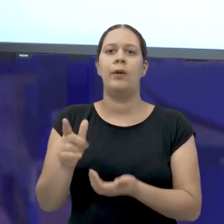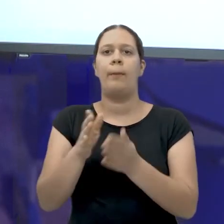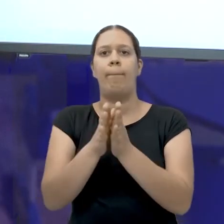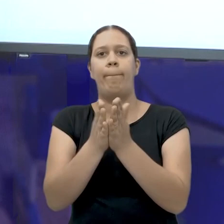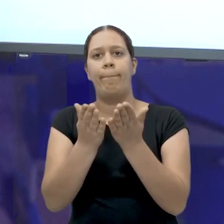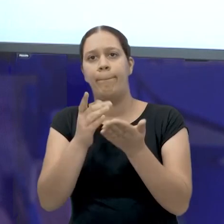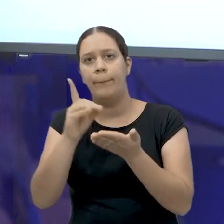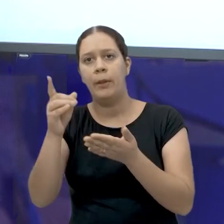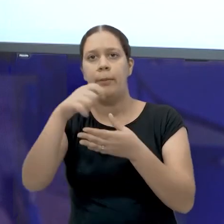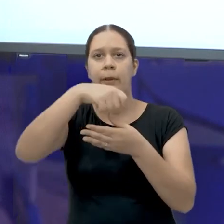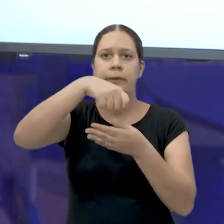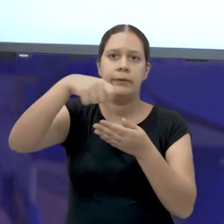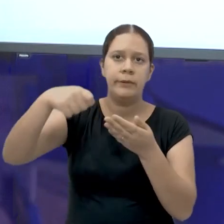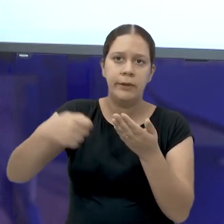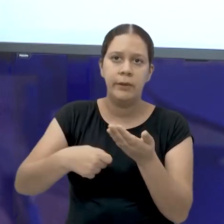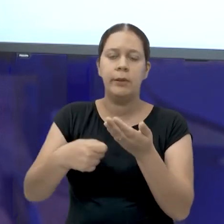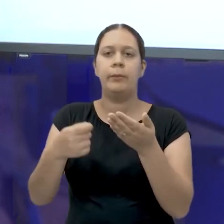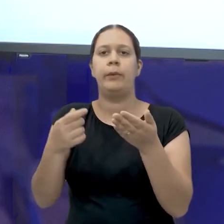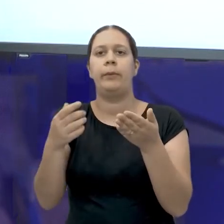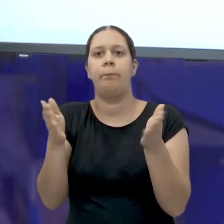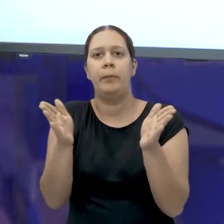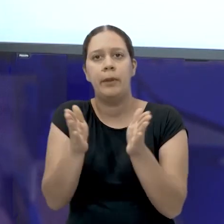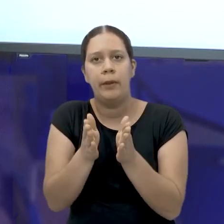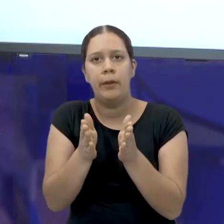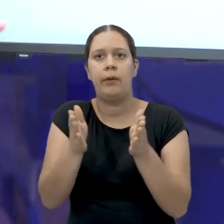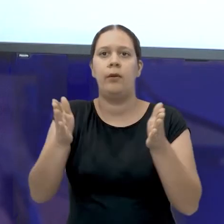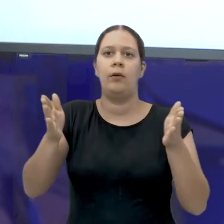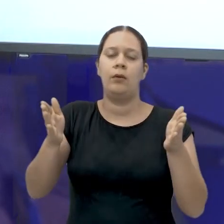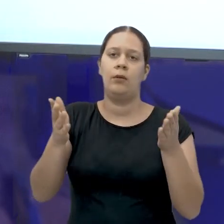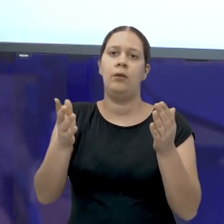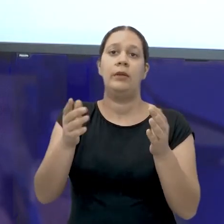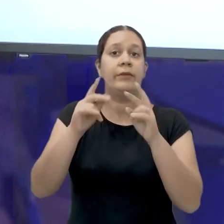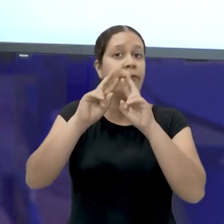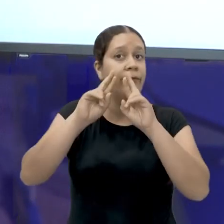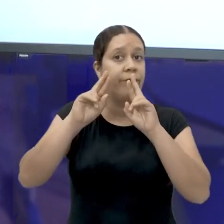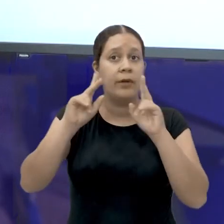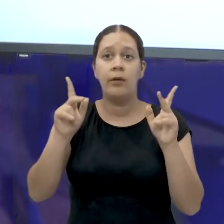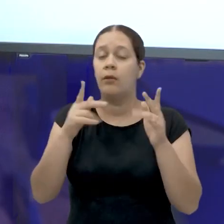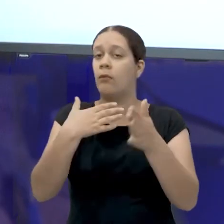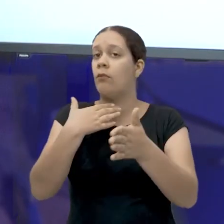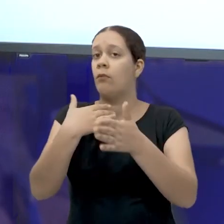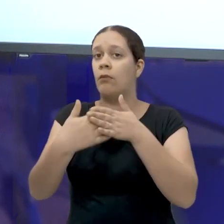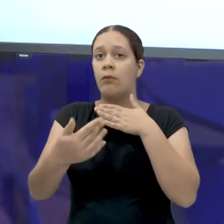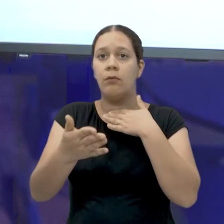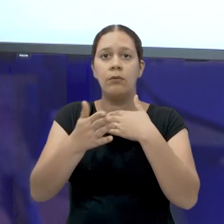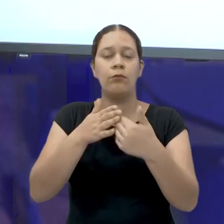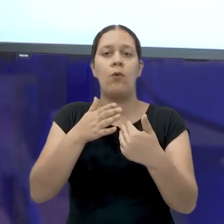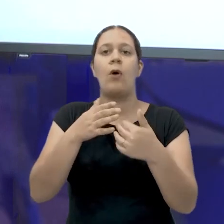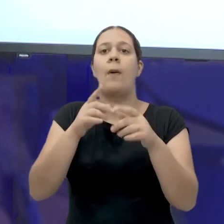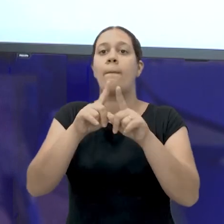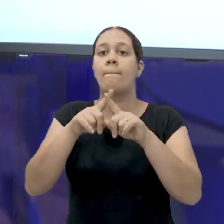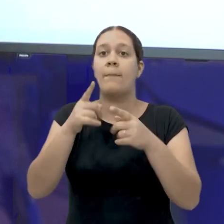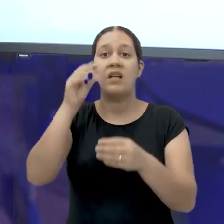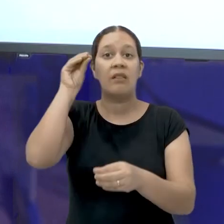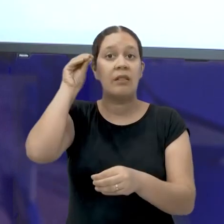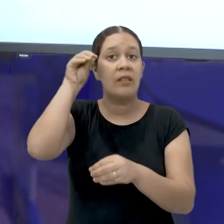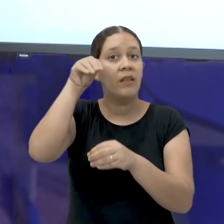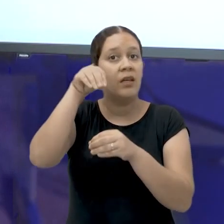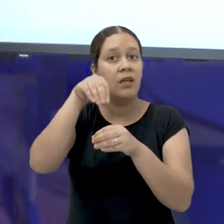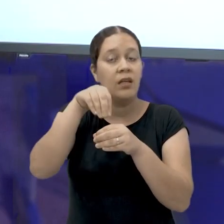a outra que não tem, a grande e a pequena, podem ser diferentes como forem, mas o conteúdo